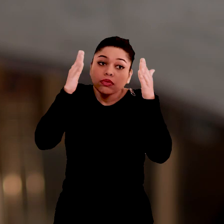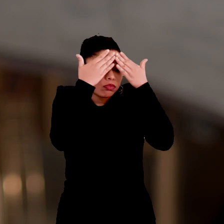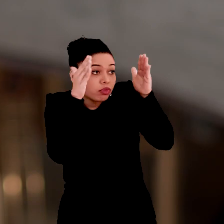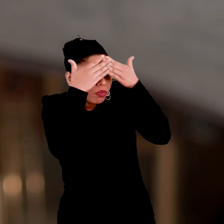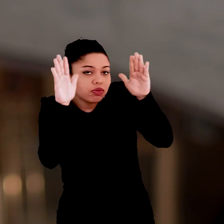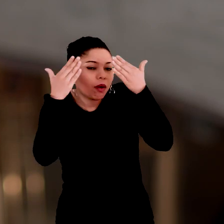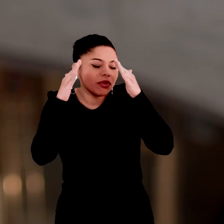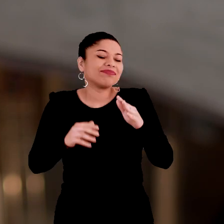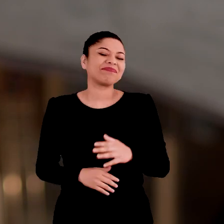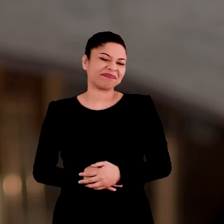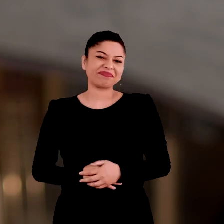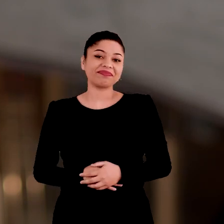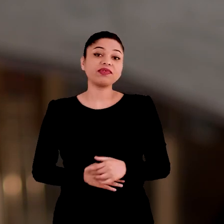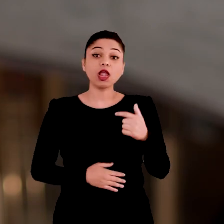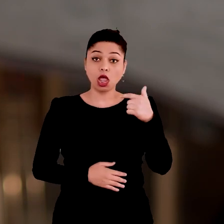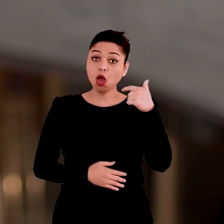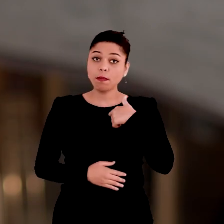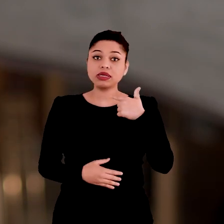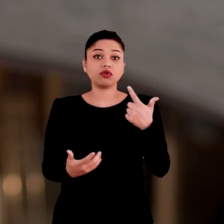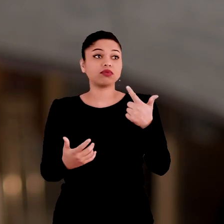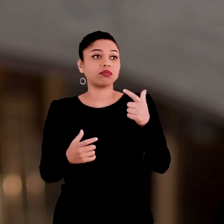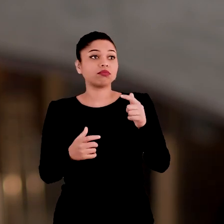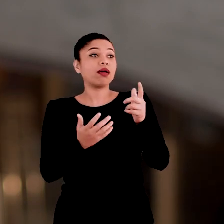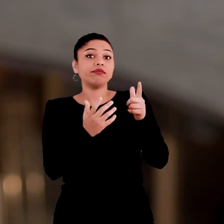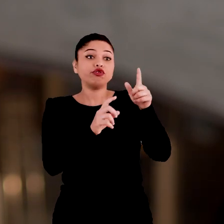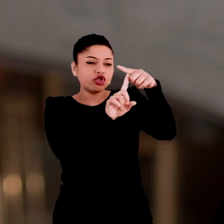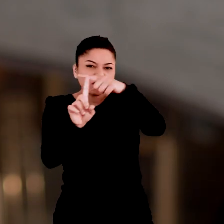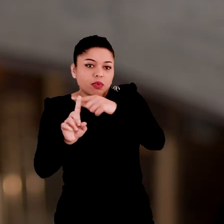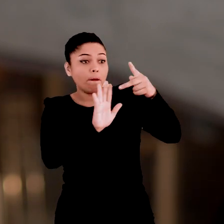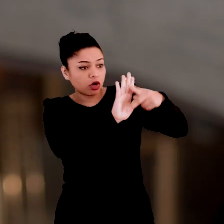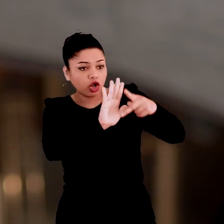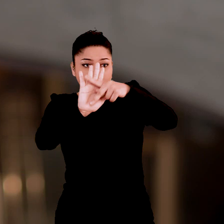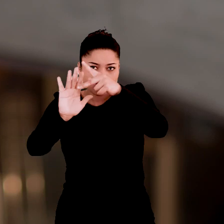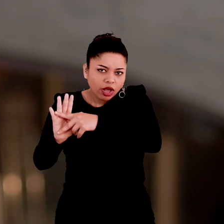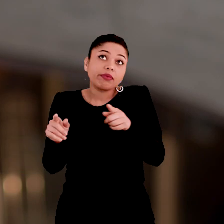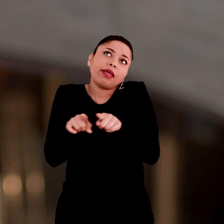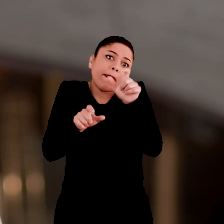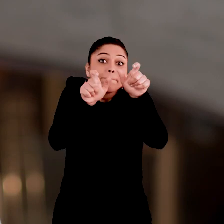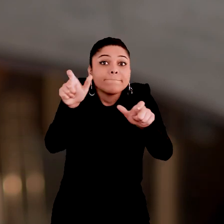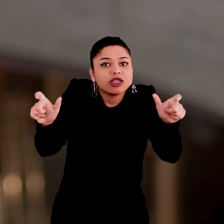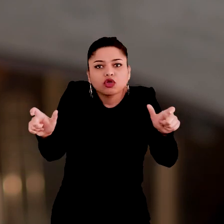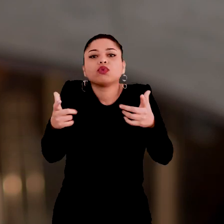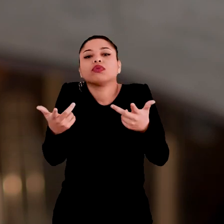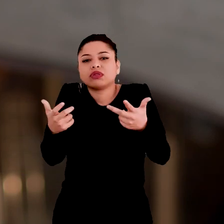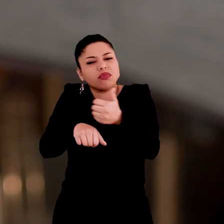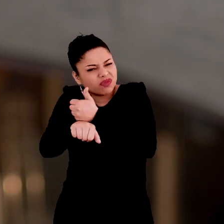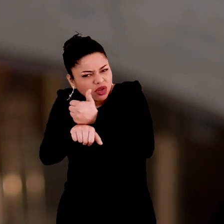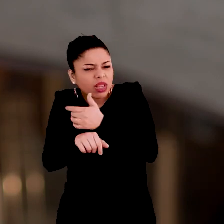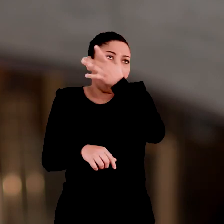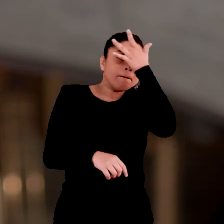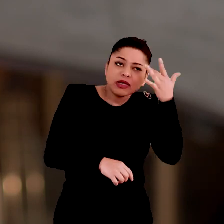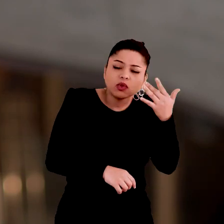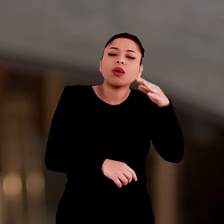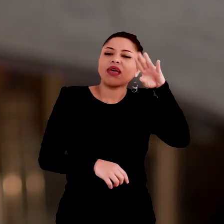essas várias obras, né, tanto profissionais quanto dos universitários, acho que vai trazer uma reflexão bem importante para o público, assim, desse